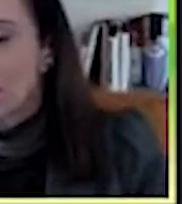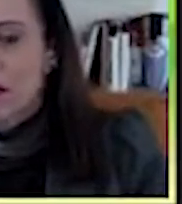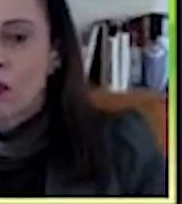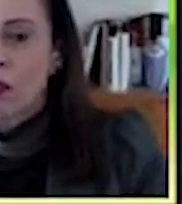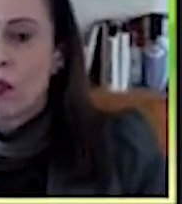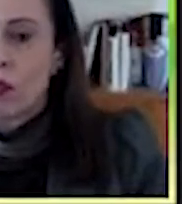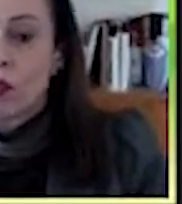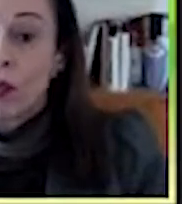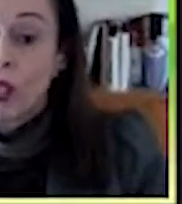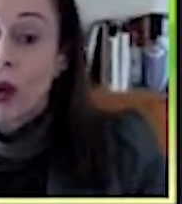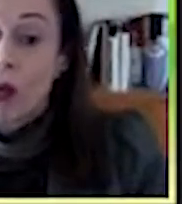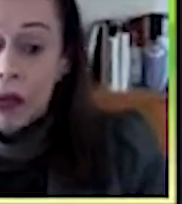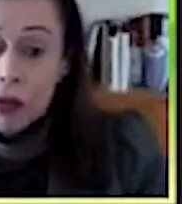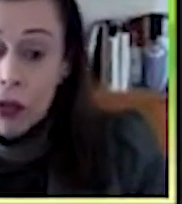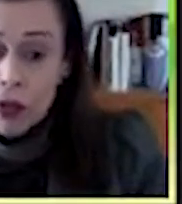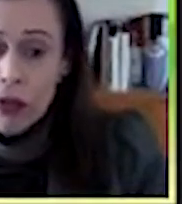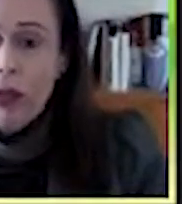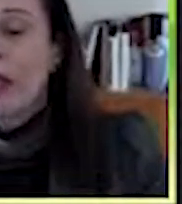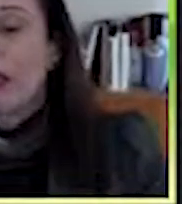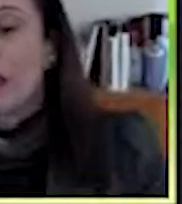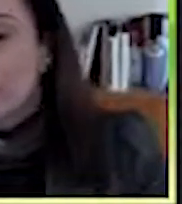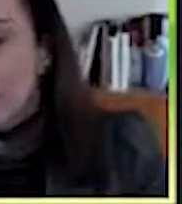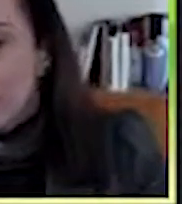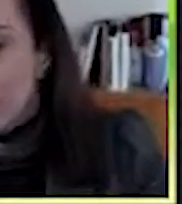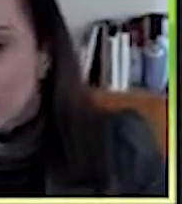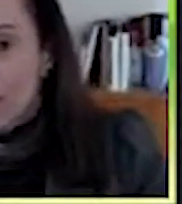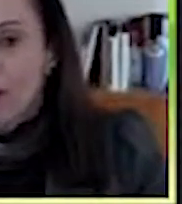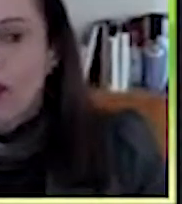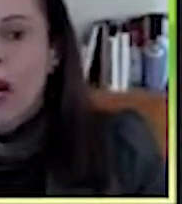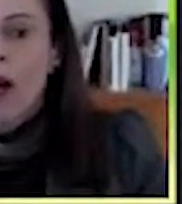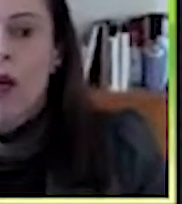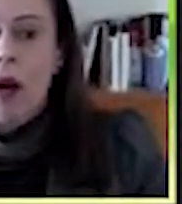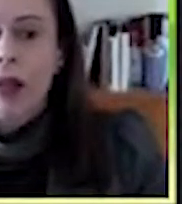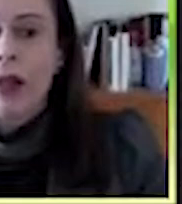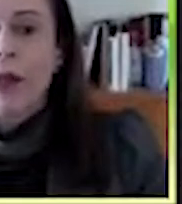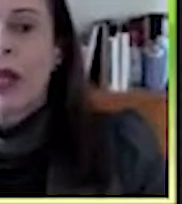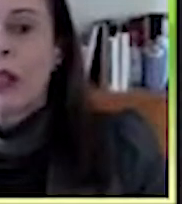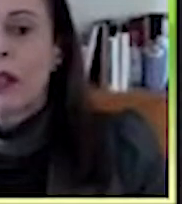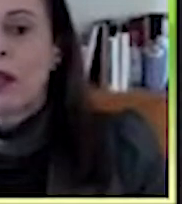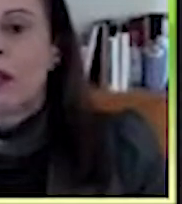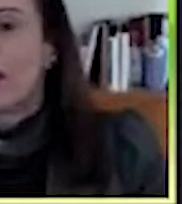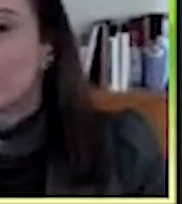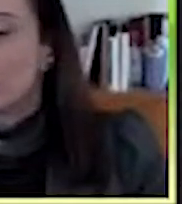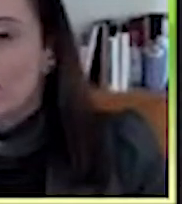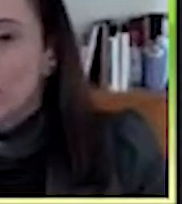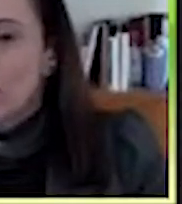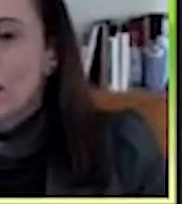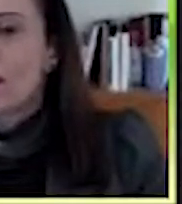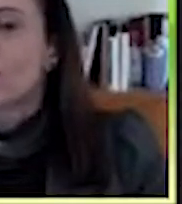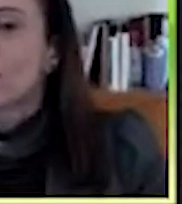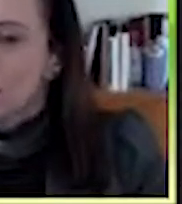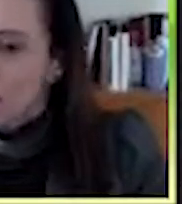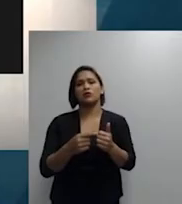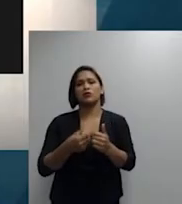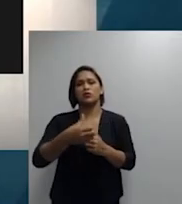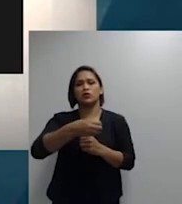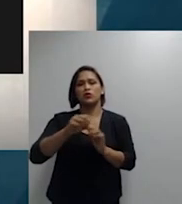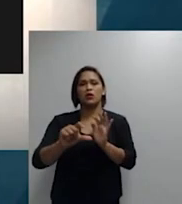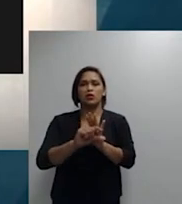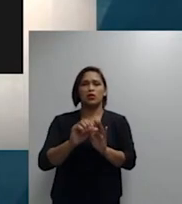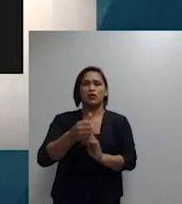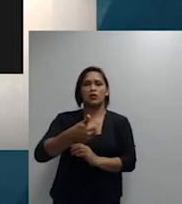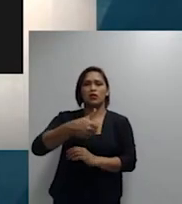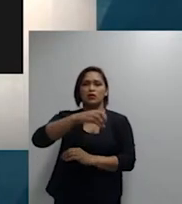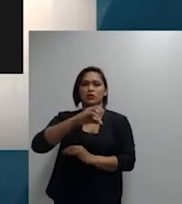ministra entendeu que a controvérsia era predominantemente de direito privado e suscitou o conflito de competência perante a corte especial o